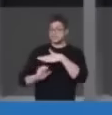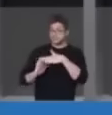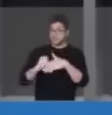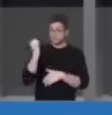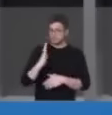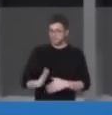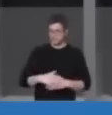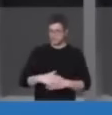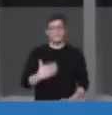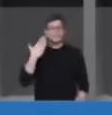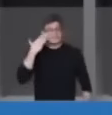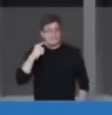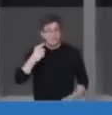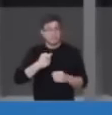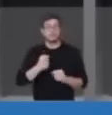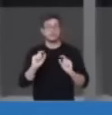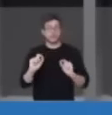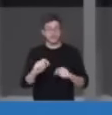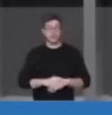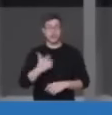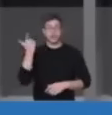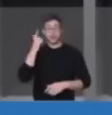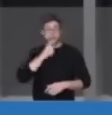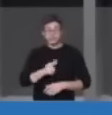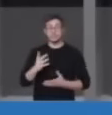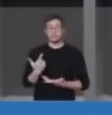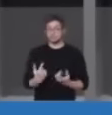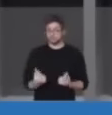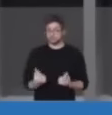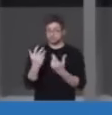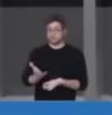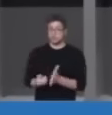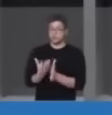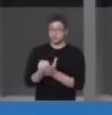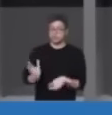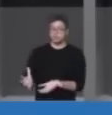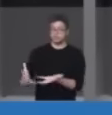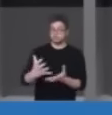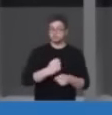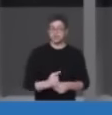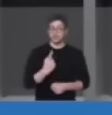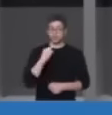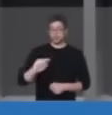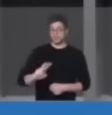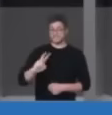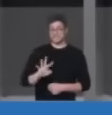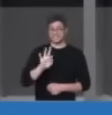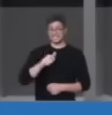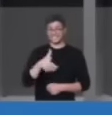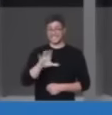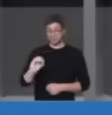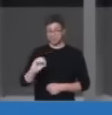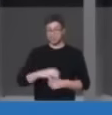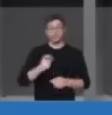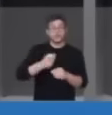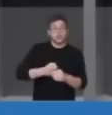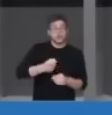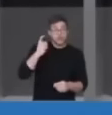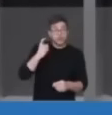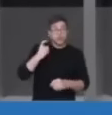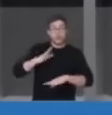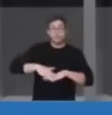trilhão com lucro de quase 198 bilhões Petrobras bateu record de produção e de volume de